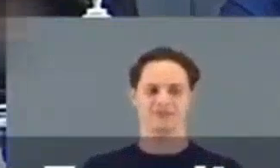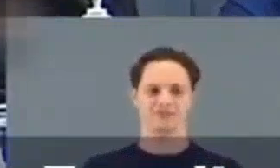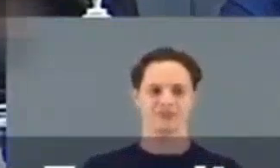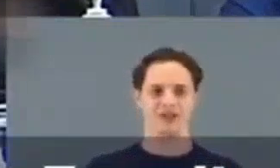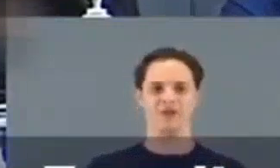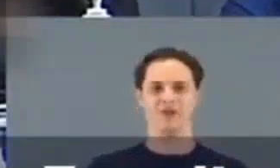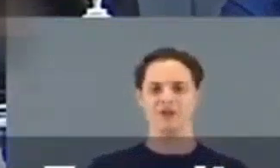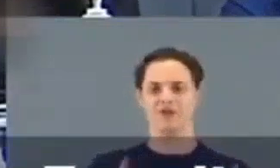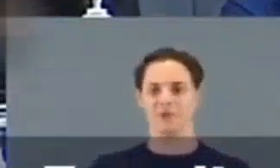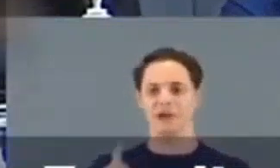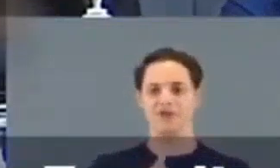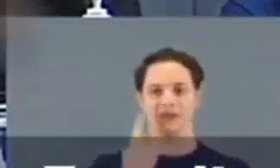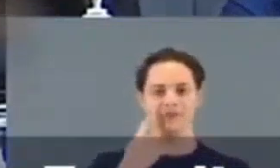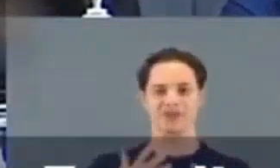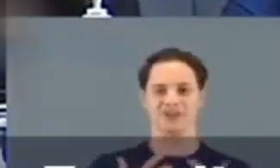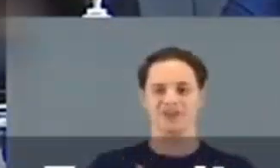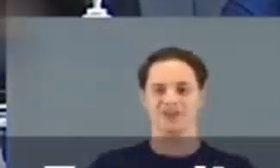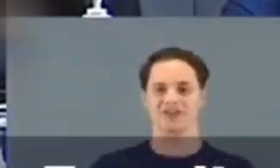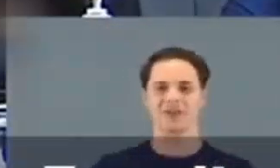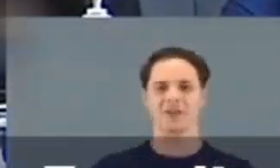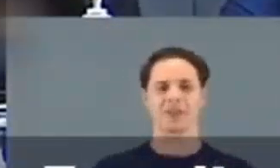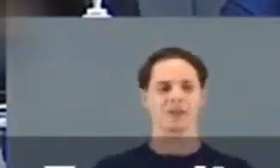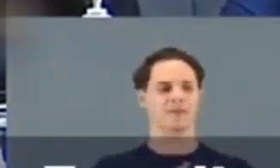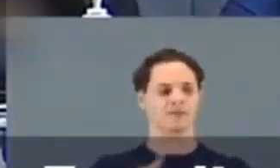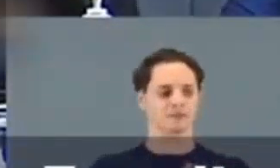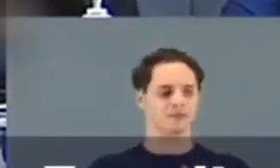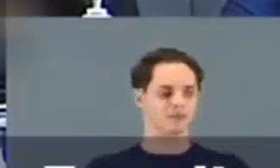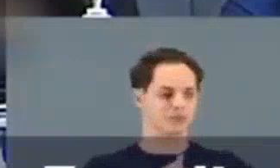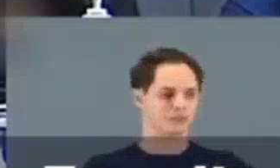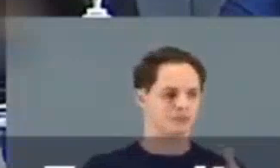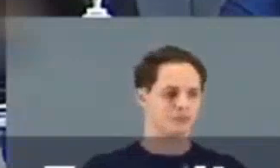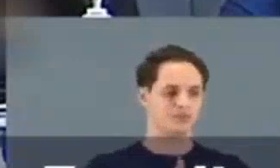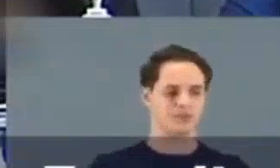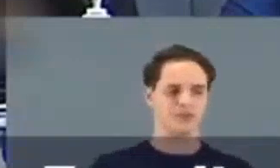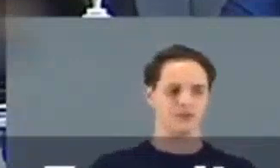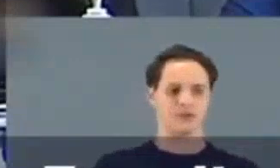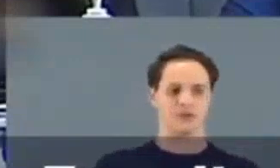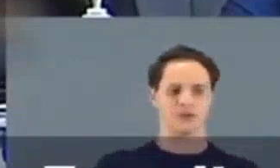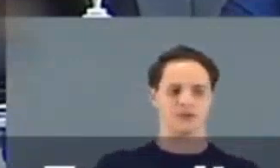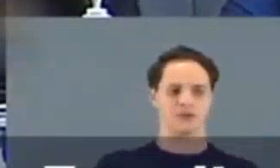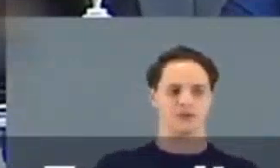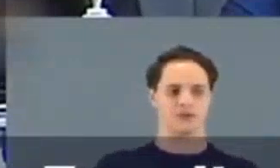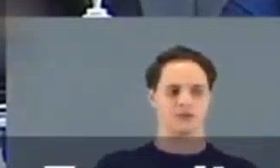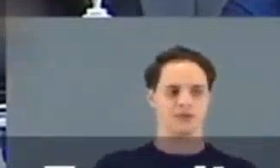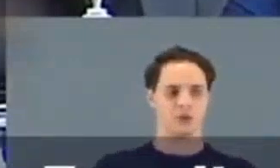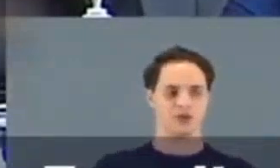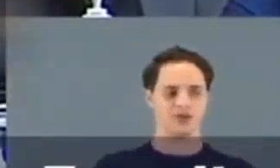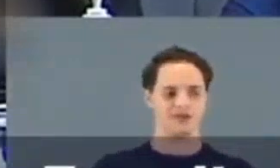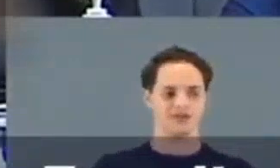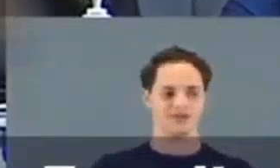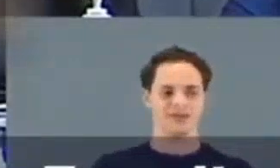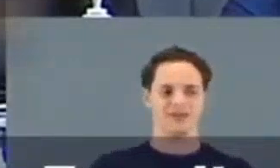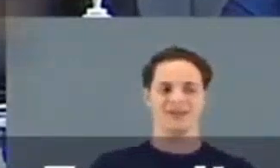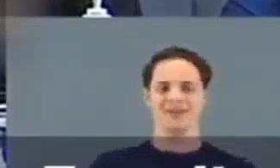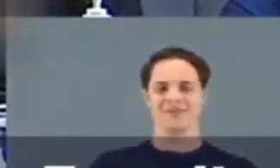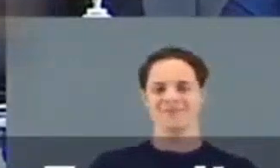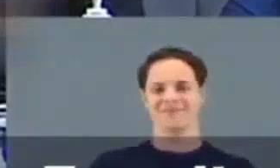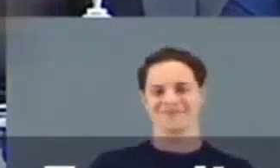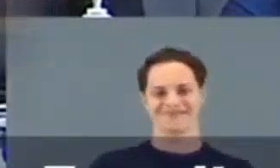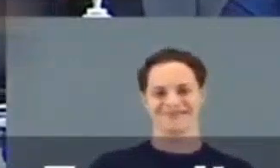todo um trâmite muito burocrático para um colega trabalhar em qualquer órgão do governo federal fora do Brasil. Senhor